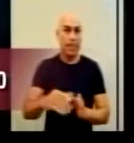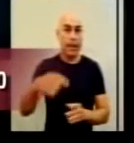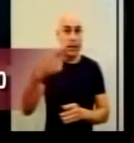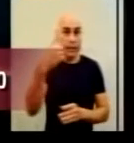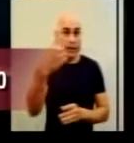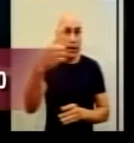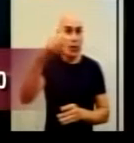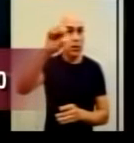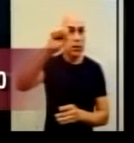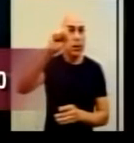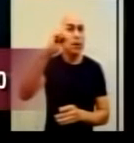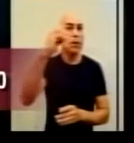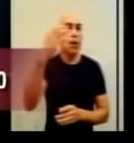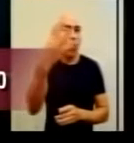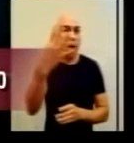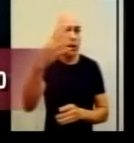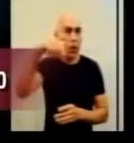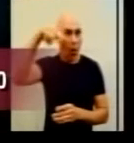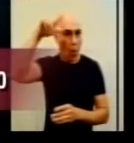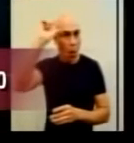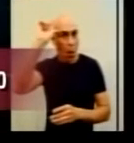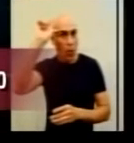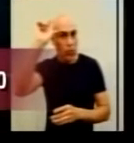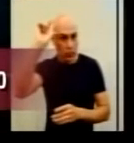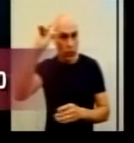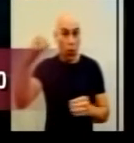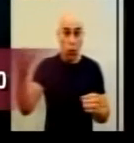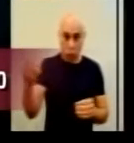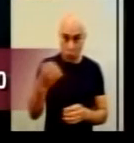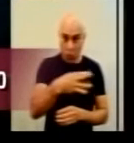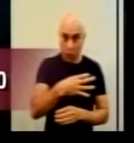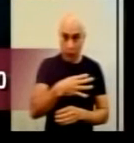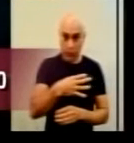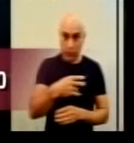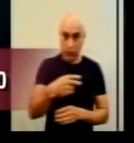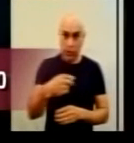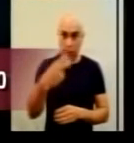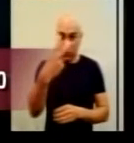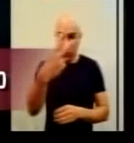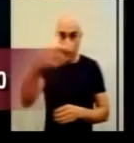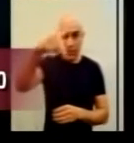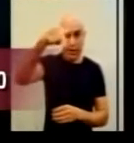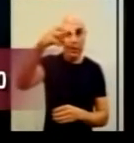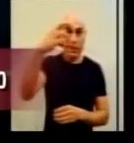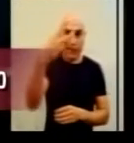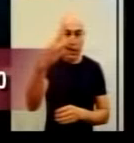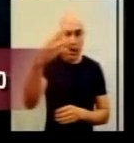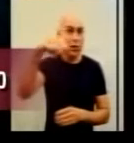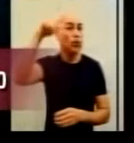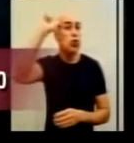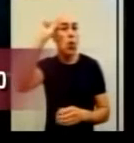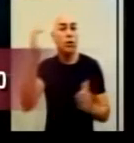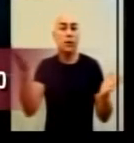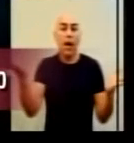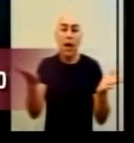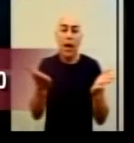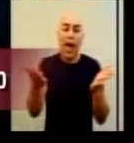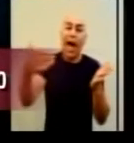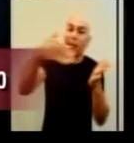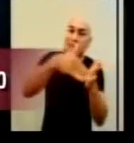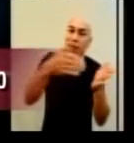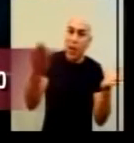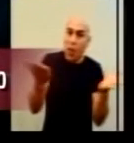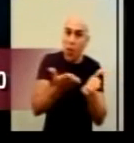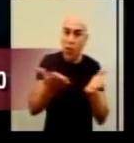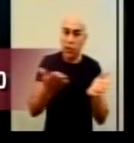184. Mas lembra lá, não falei que foi 273 novos casos confirmados nas últimas 24 horas? Vocês podem ver que não são nem de um